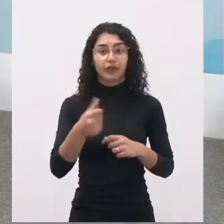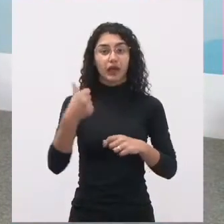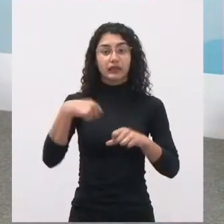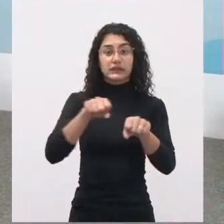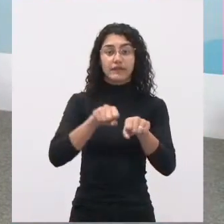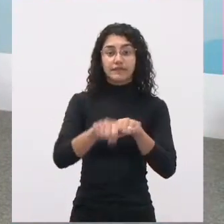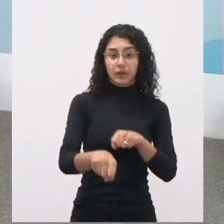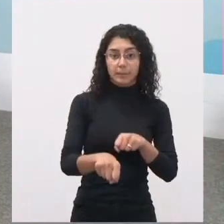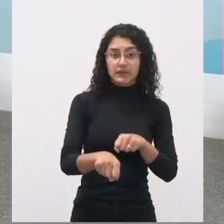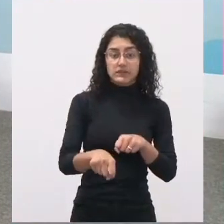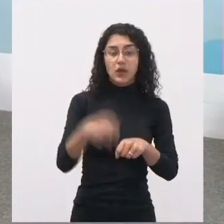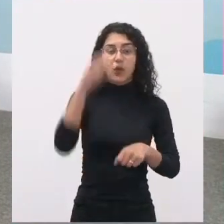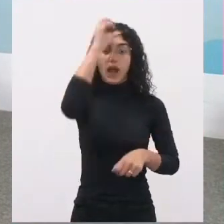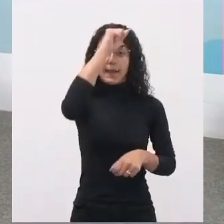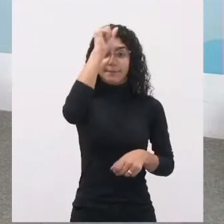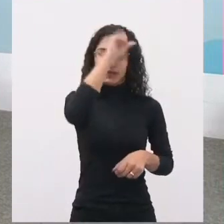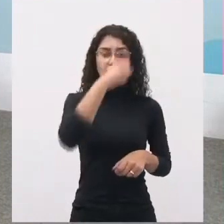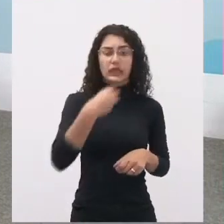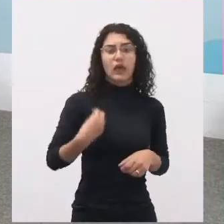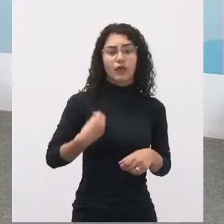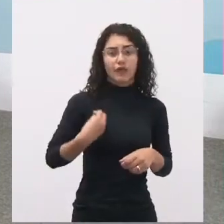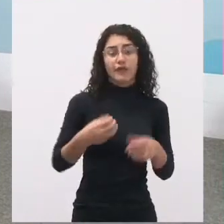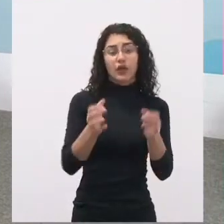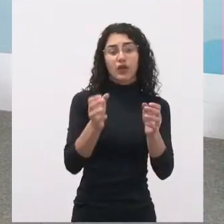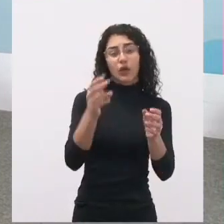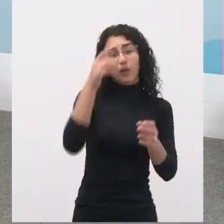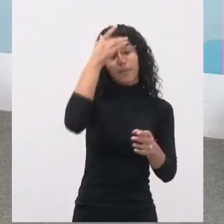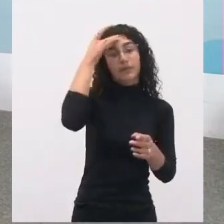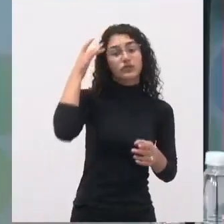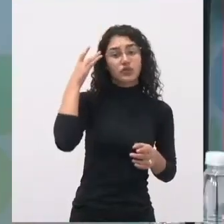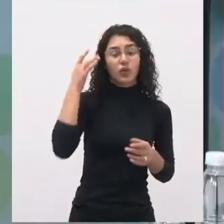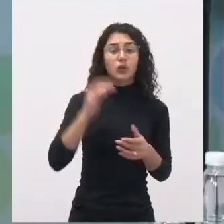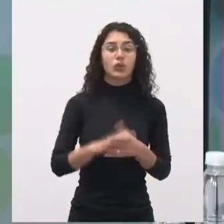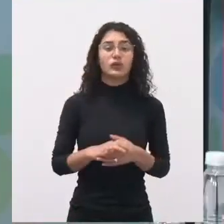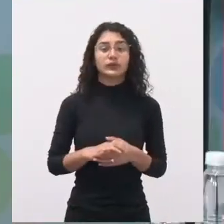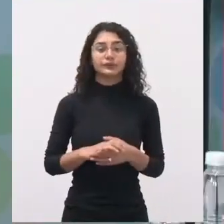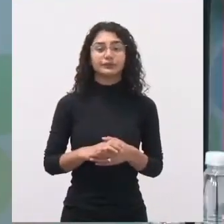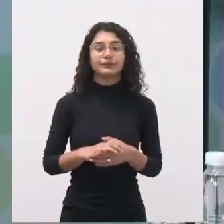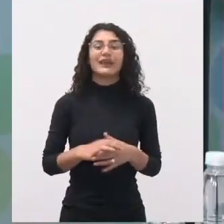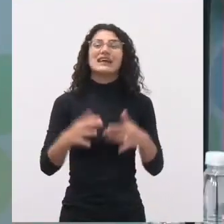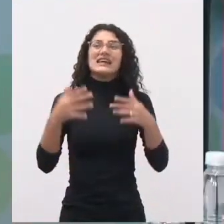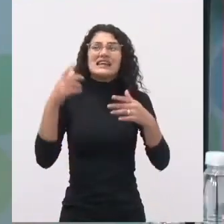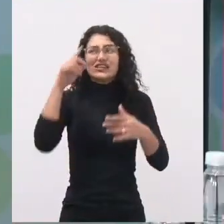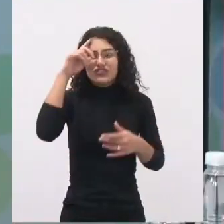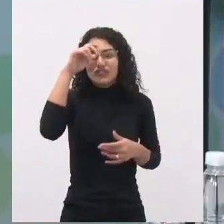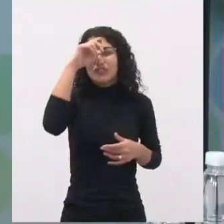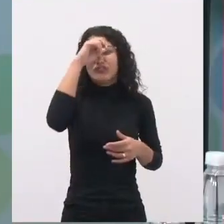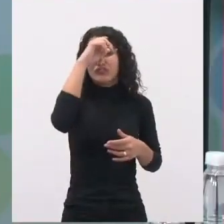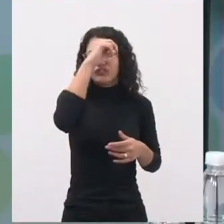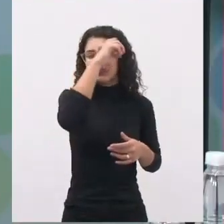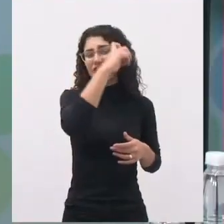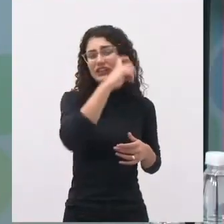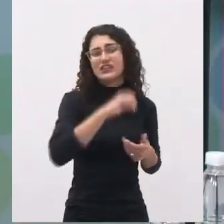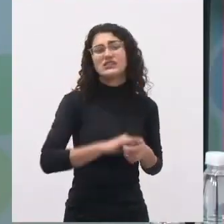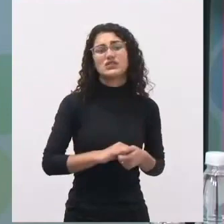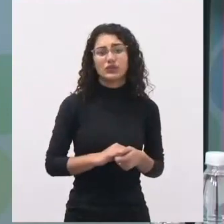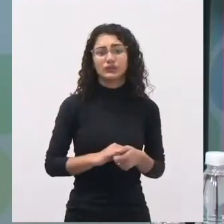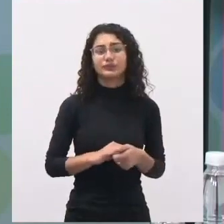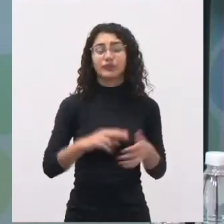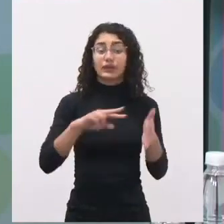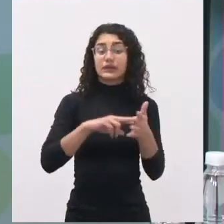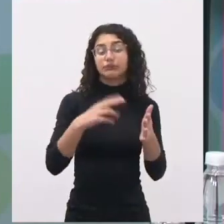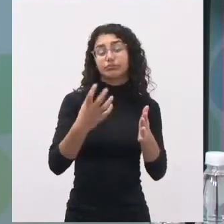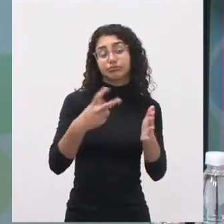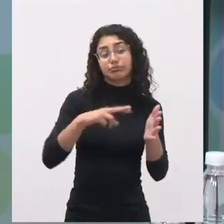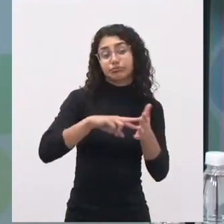aprender a conviver, nos últimos tempos, se tornou algo até meio complicado, né? Que está ganhando um novo significado,